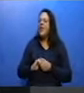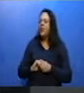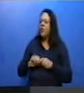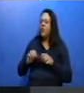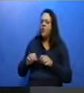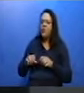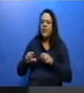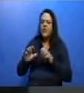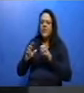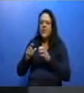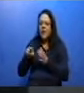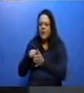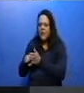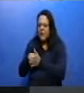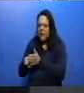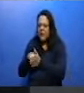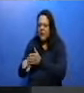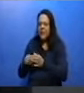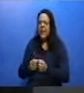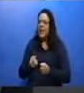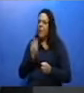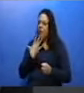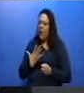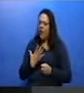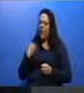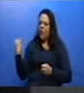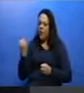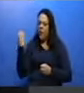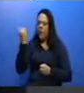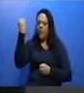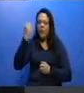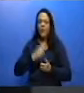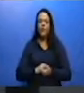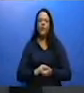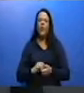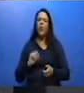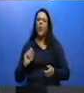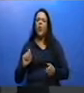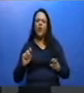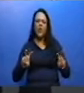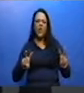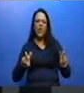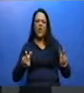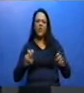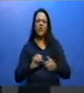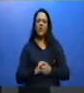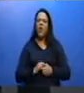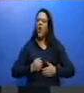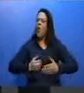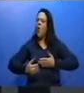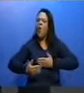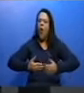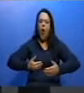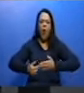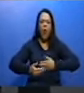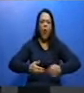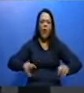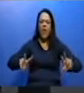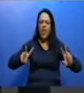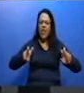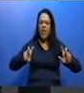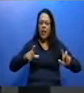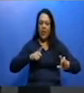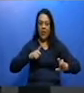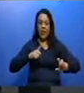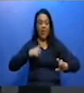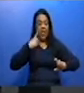está válido. Que assuntos são esses? qualquer assunto que a gente tenha